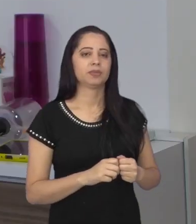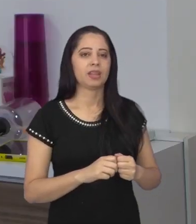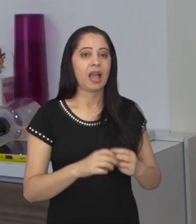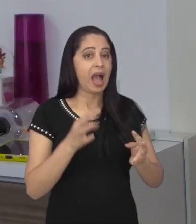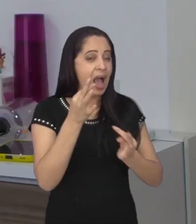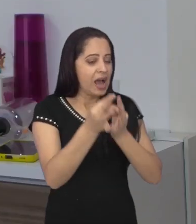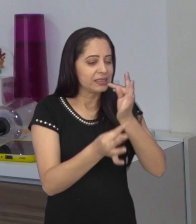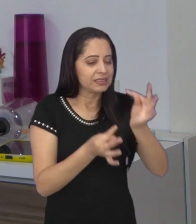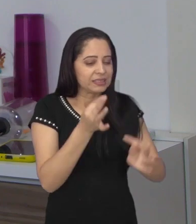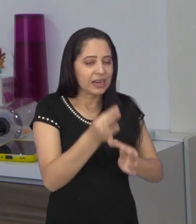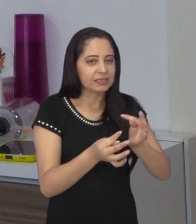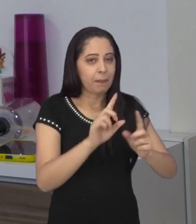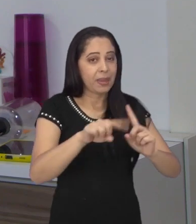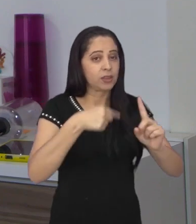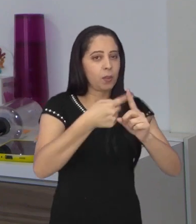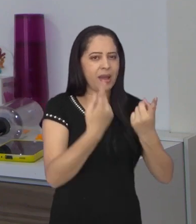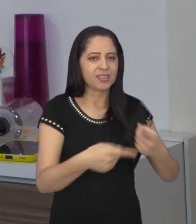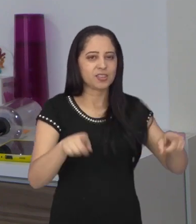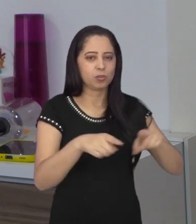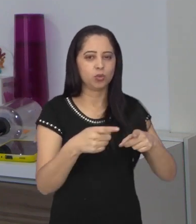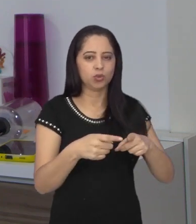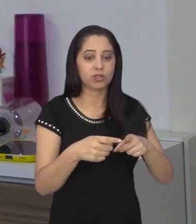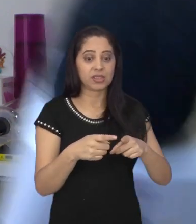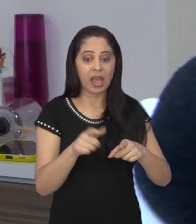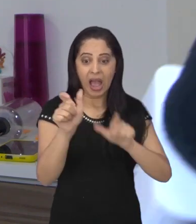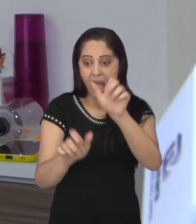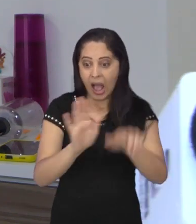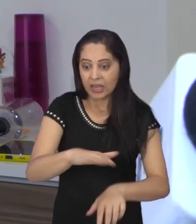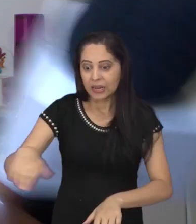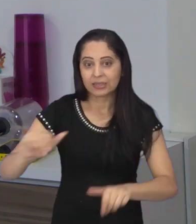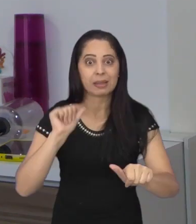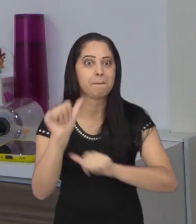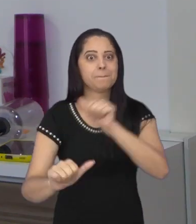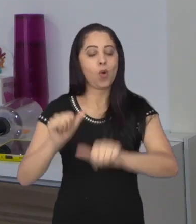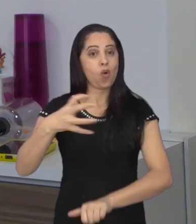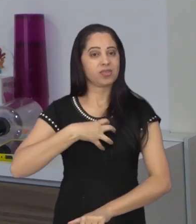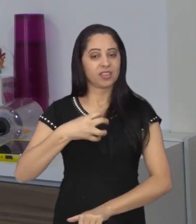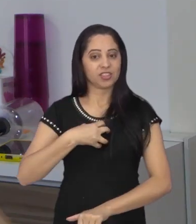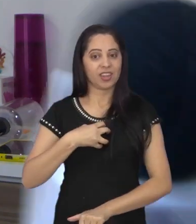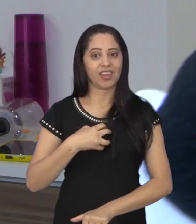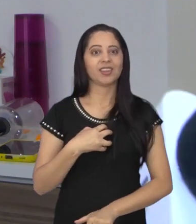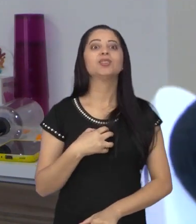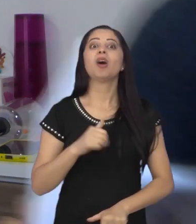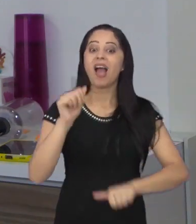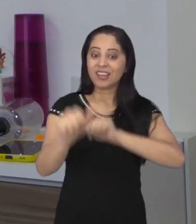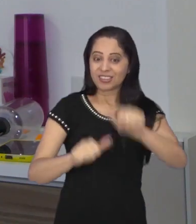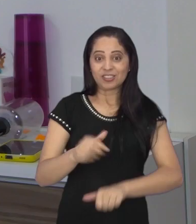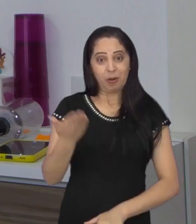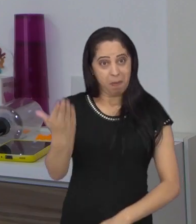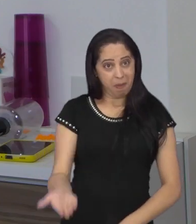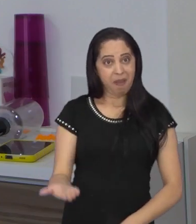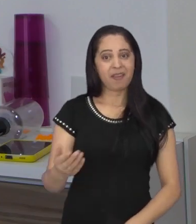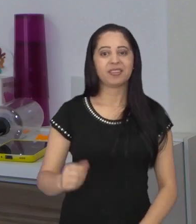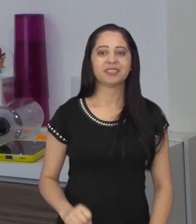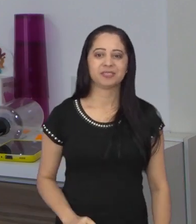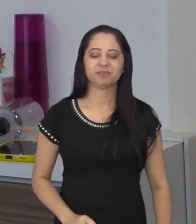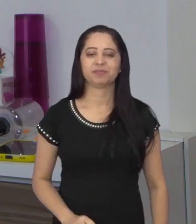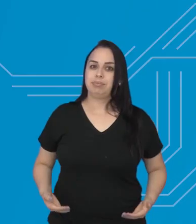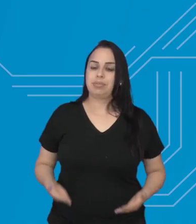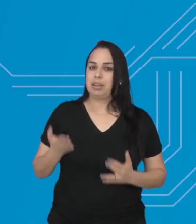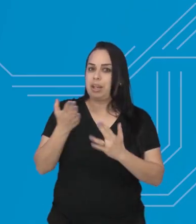A musicoterapia, eu acho, vai fazer muita diferença. Transforma a criança. Transforma a criança. Transformou o Joaquim. Transformou o